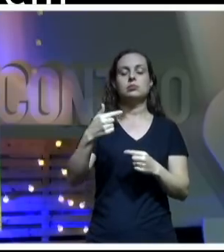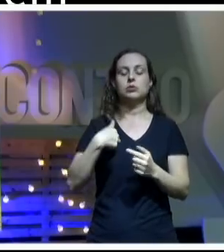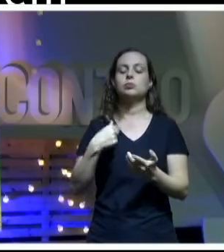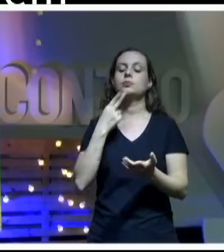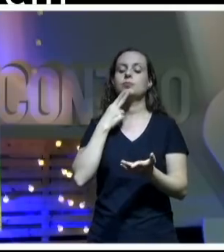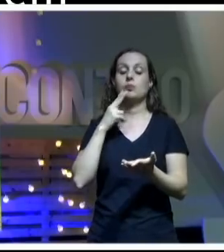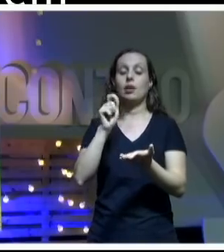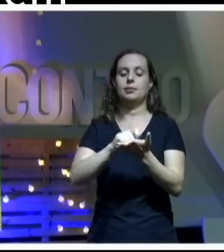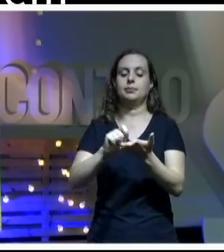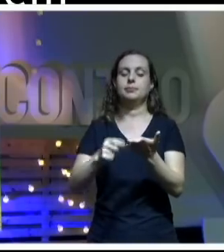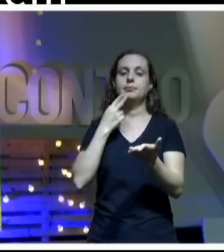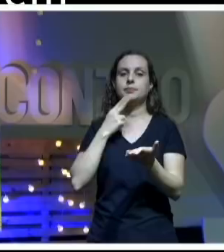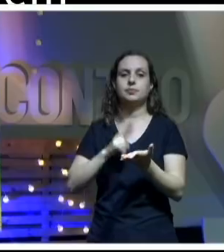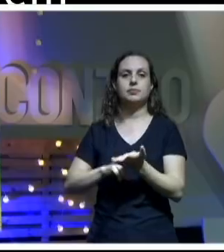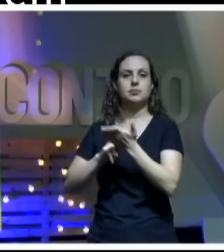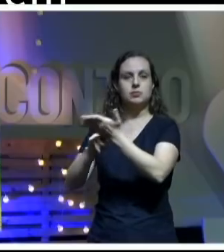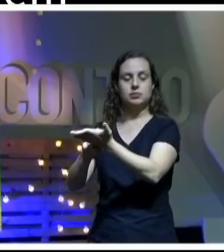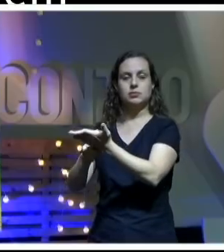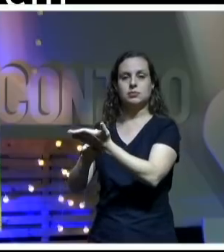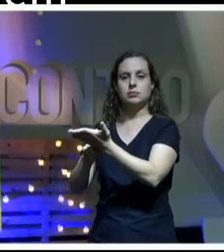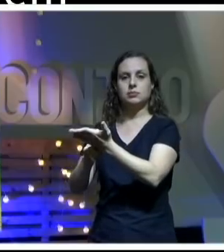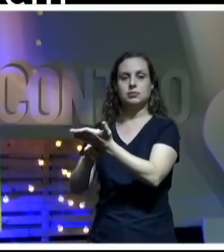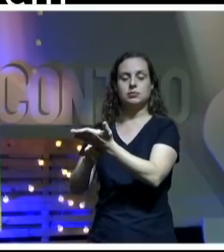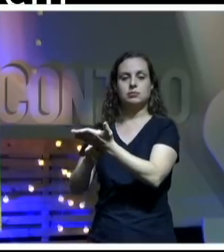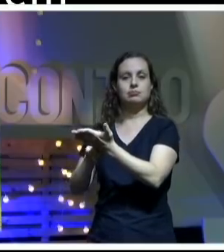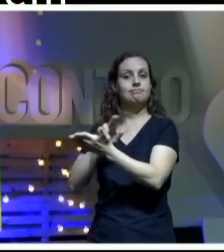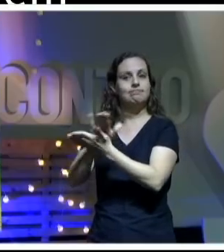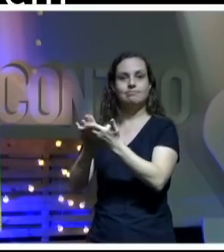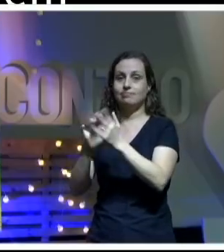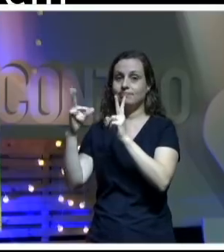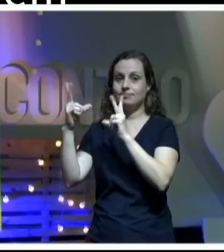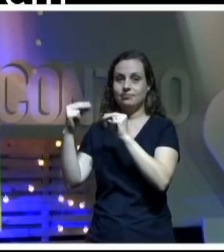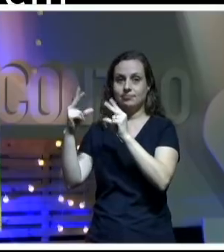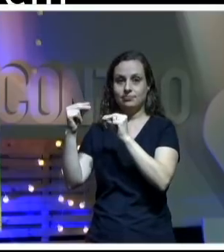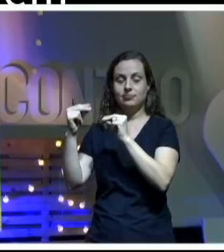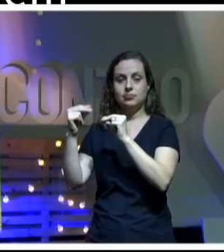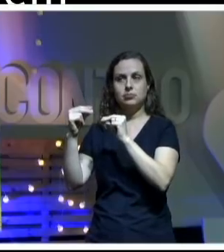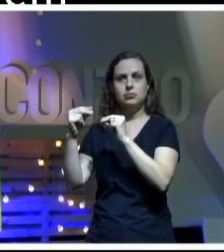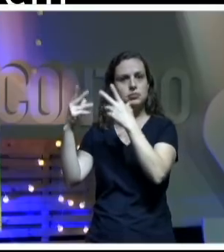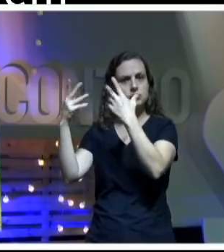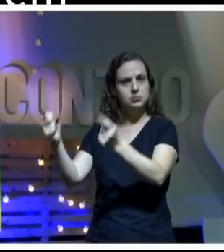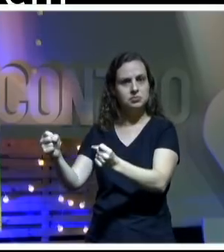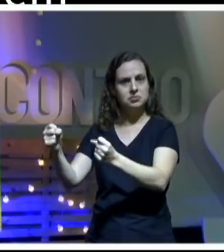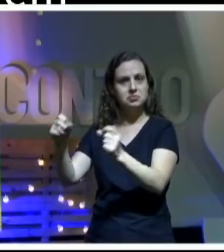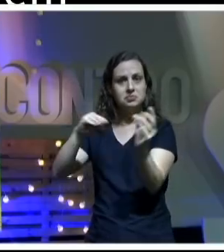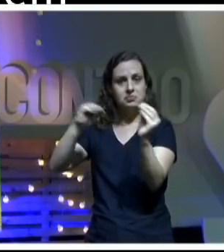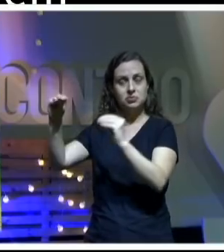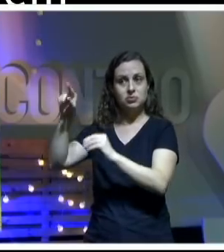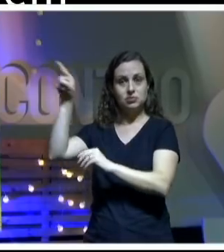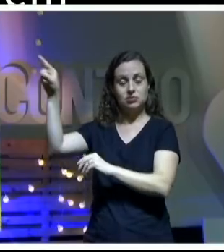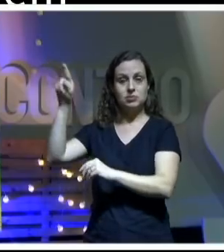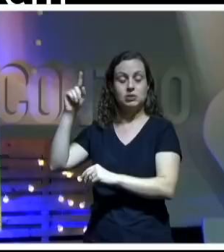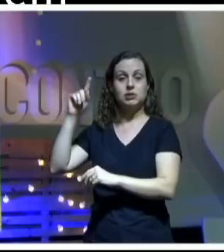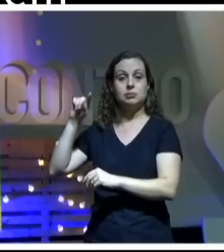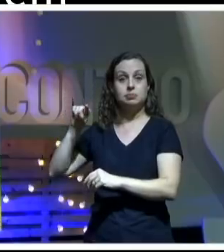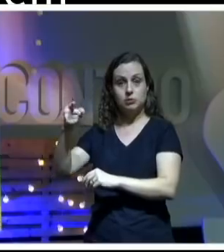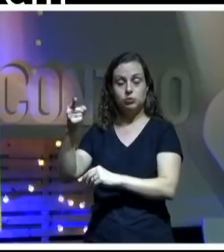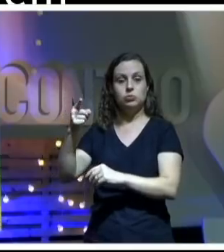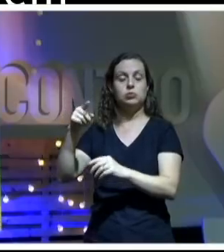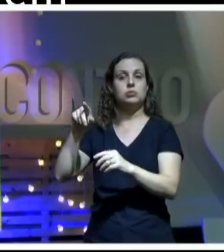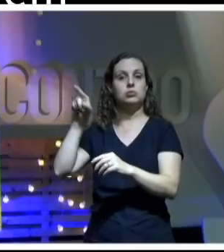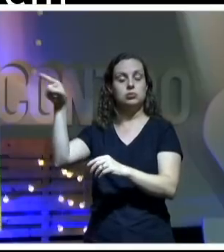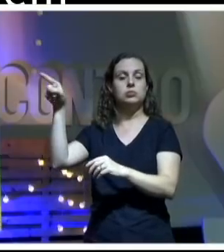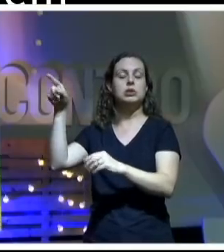uma carta acabou aí não conversamos mais ele aceitou o convite daquela igreja enorme e depois outro e mais outro